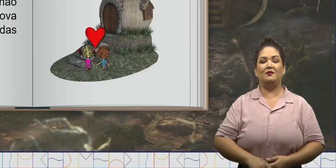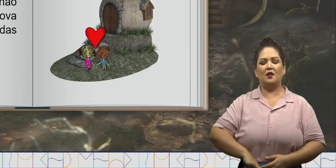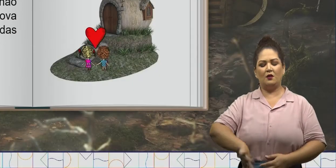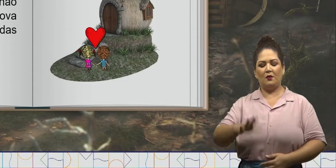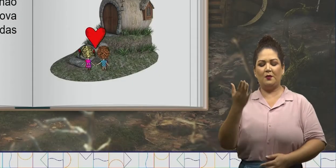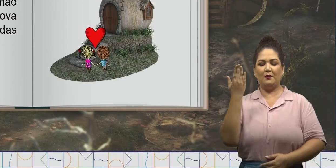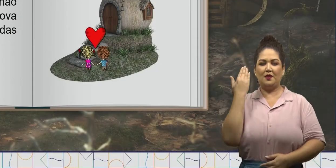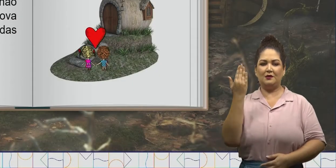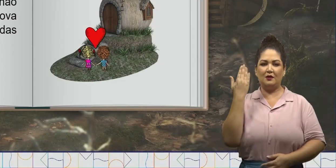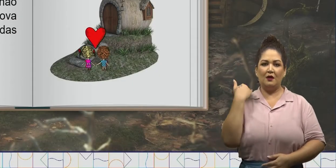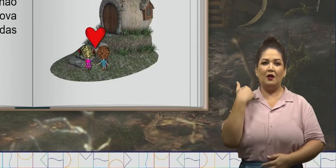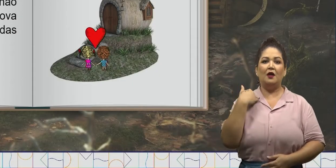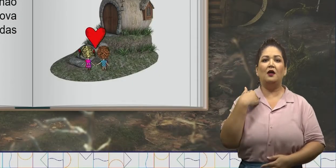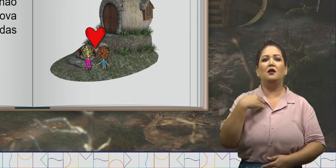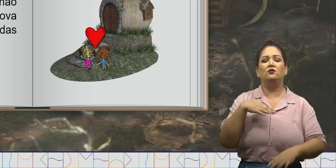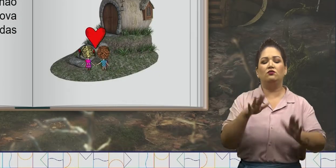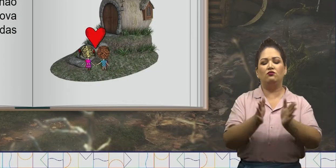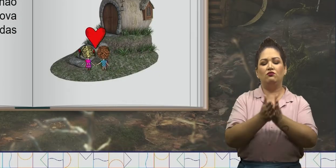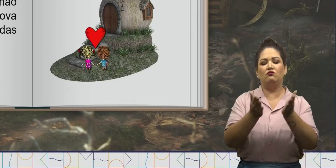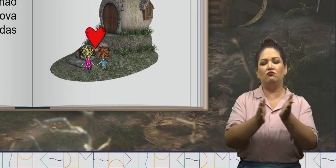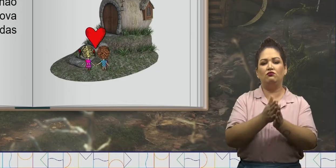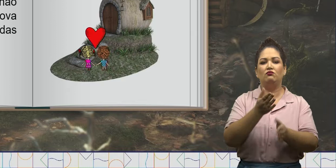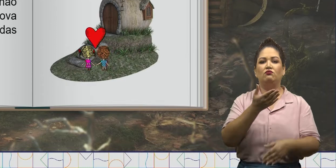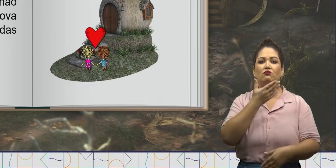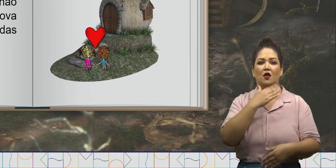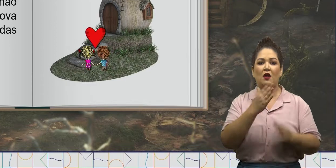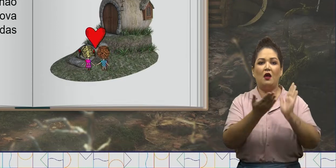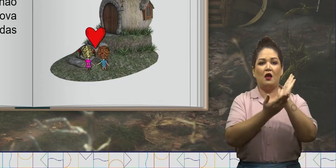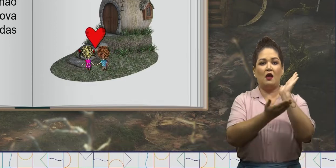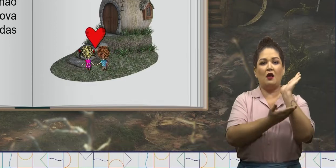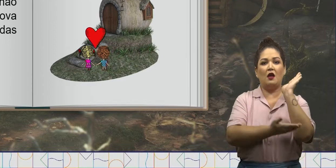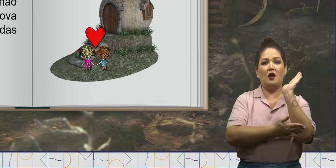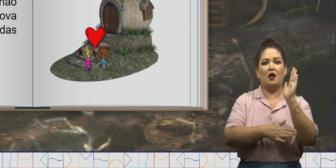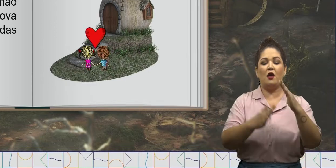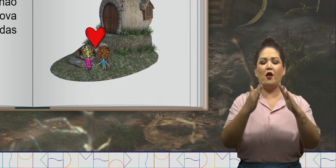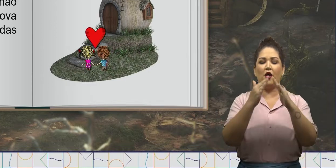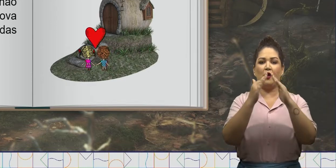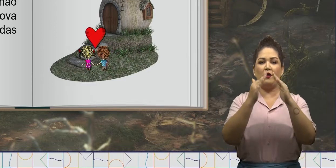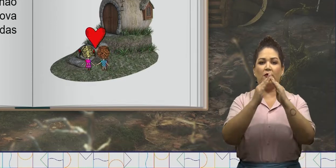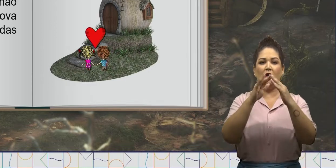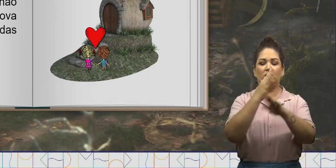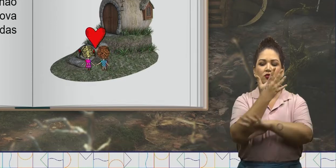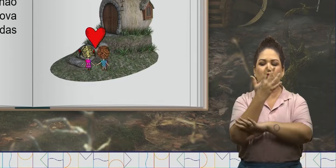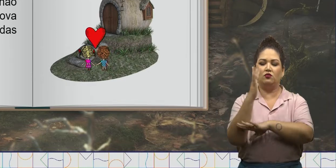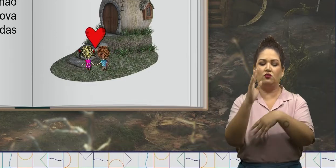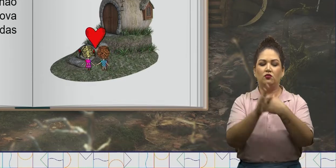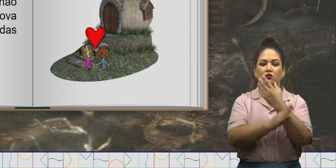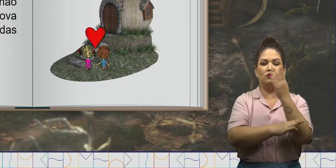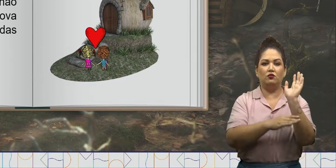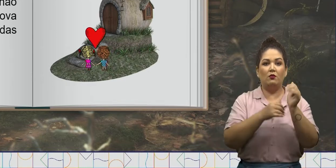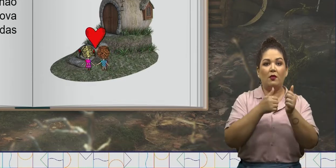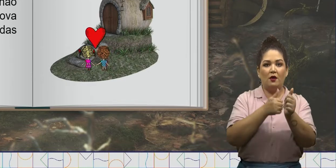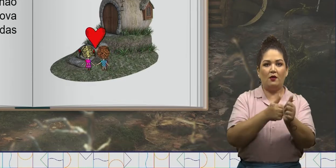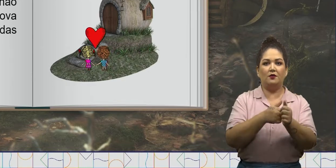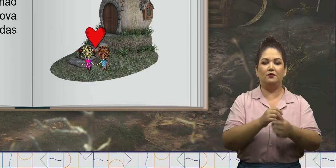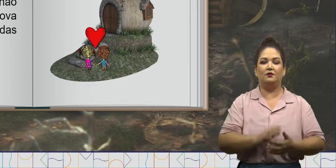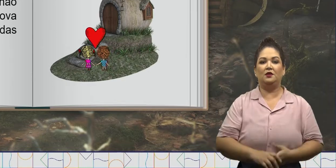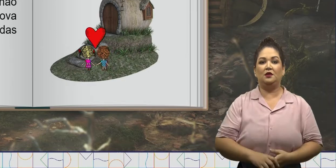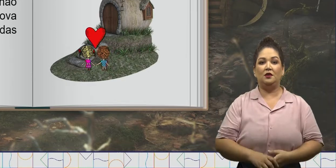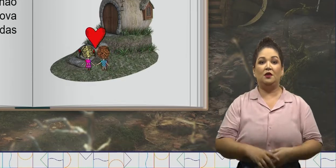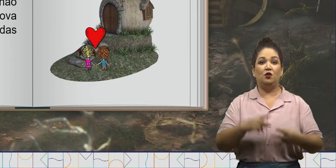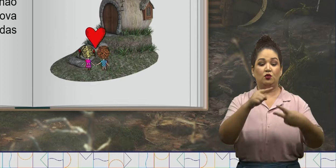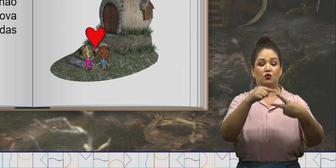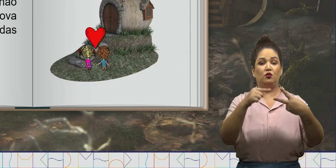Era uma vez um pobre lenhador que vivia em uma cabana próxima à floresta com